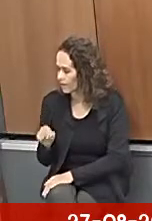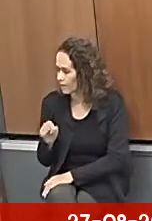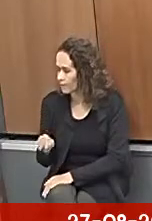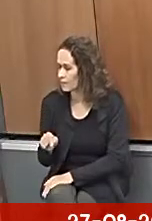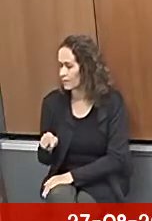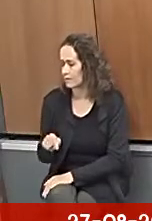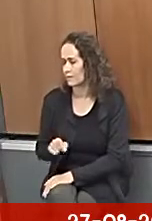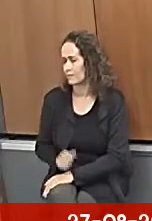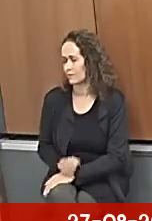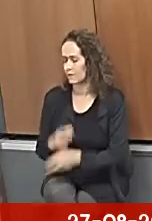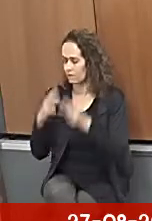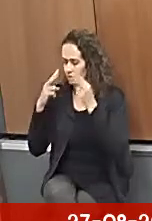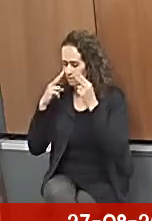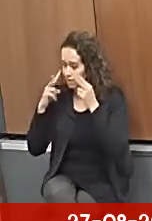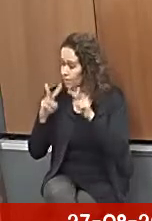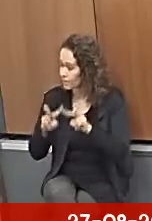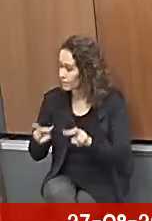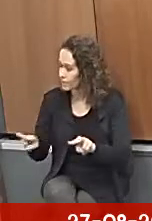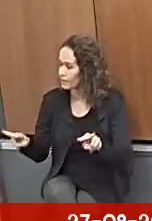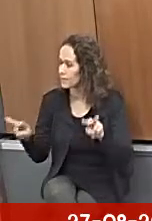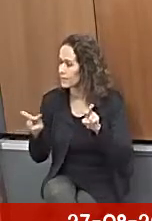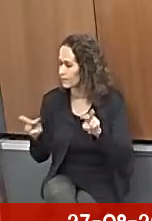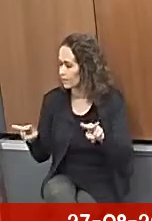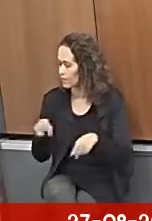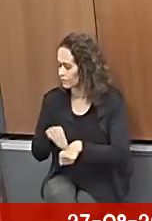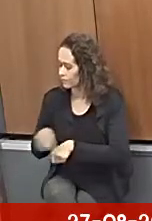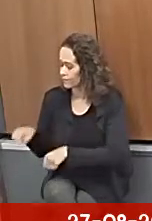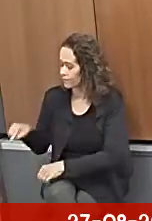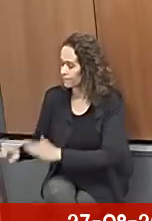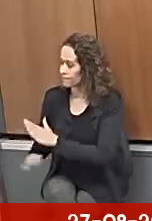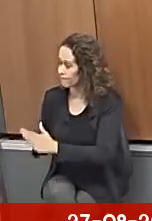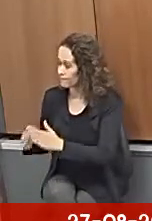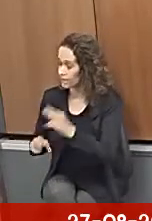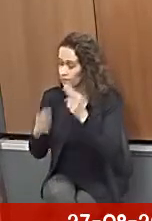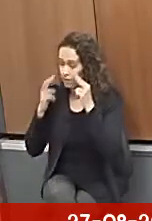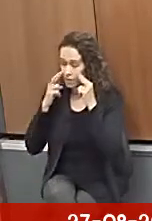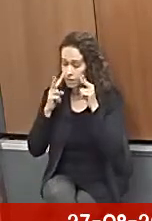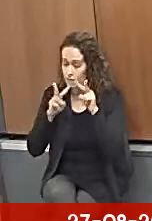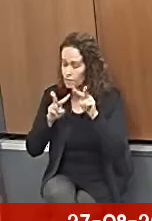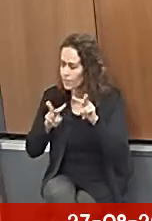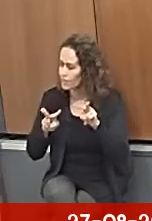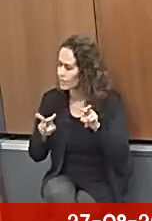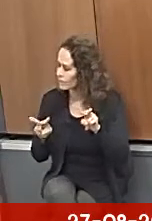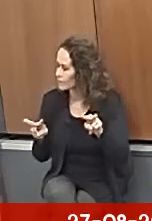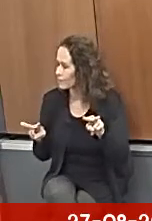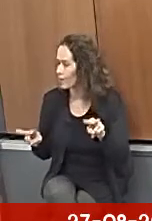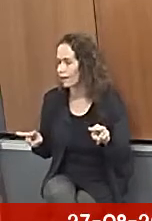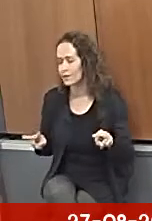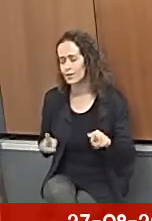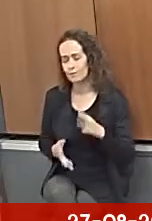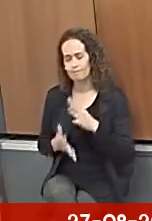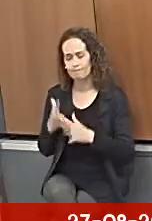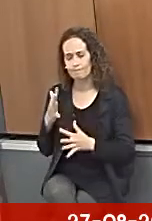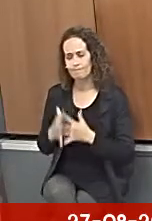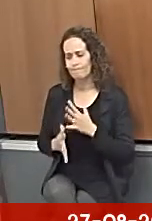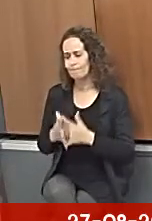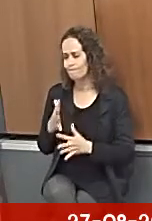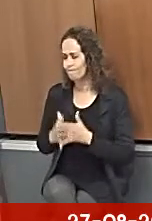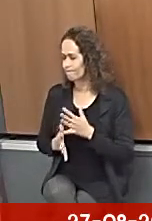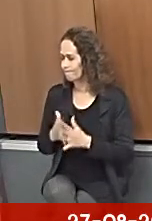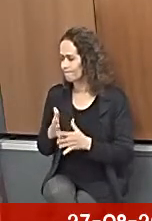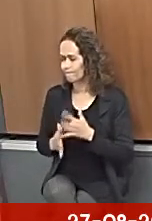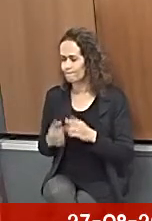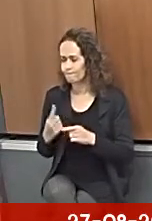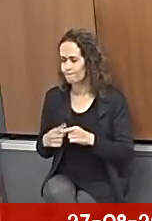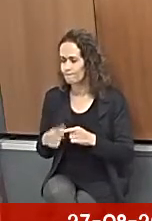isso lá pra cá a diretoria da minas arena a visibilidade fica completamente comprometida já que nenhum